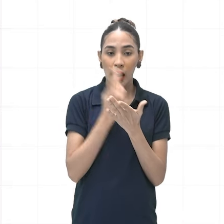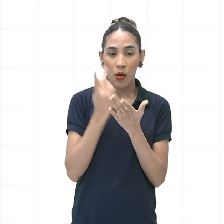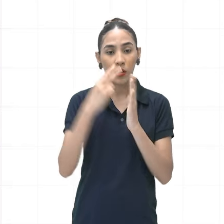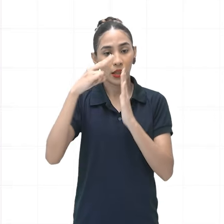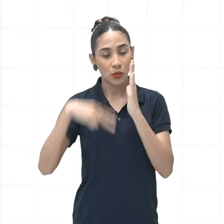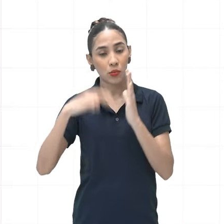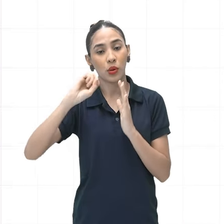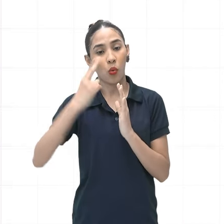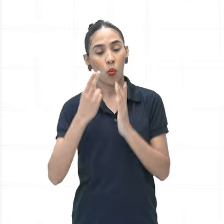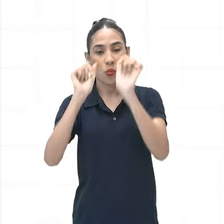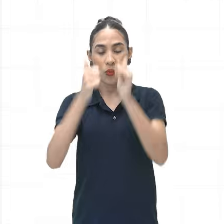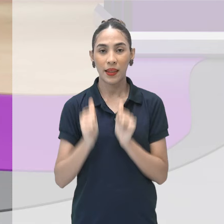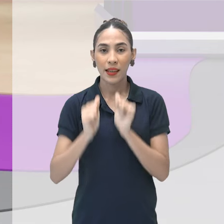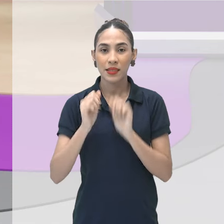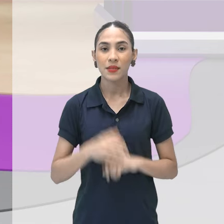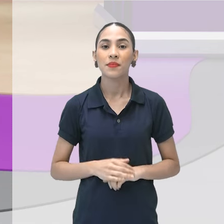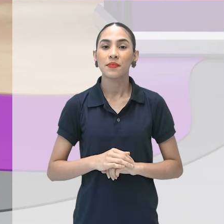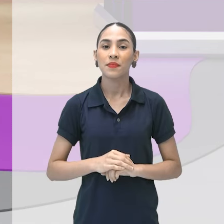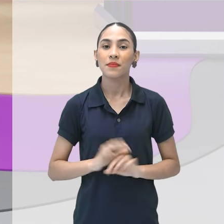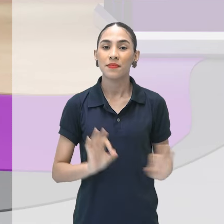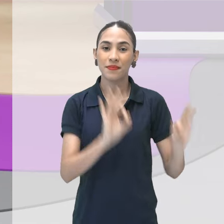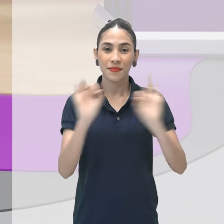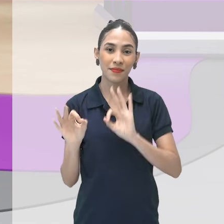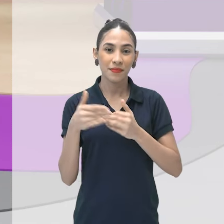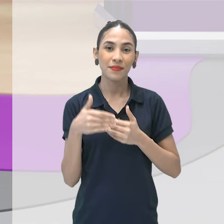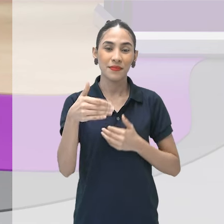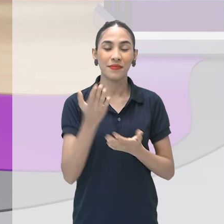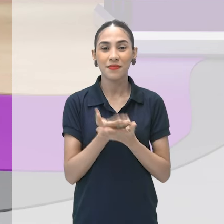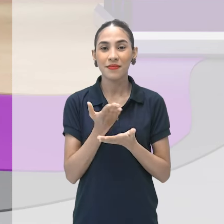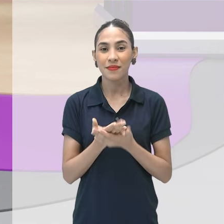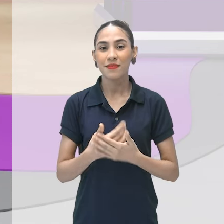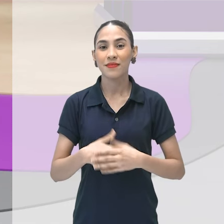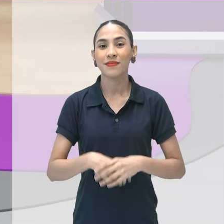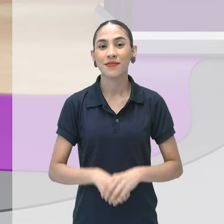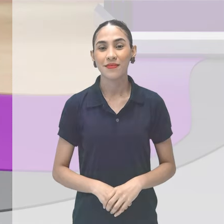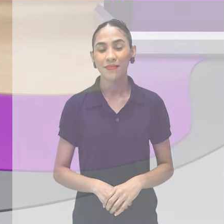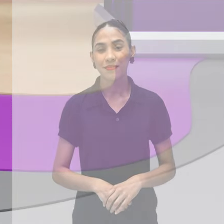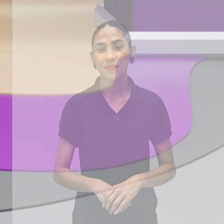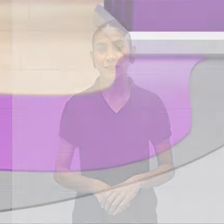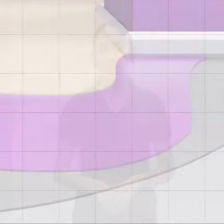leitura ou de interpretação. Vamos então iniciar a nossa aula.